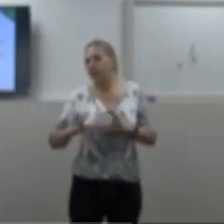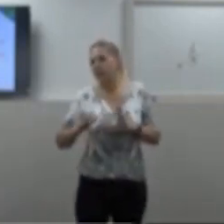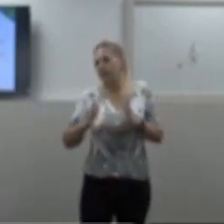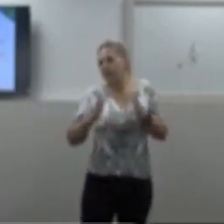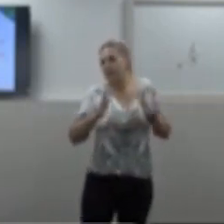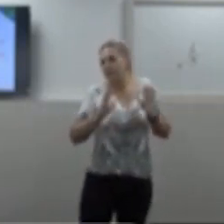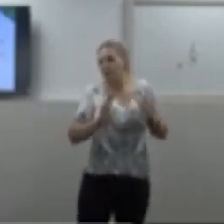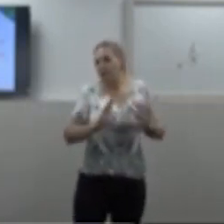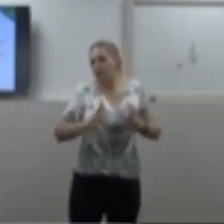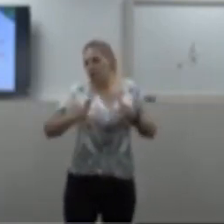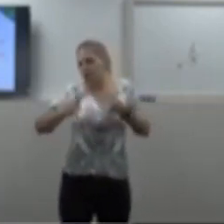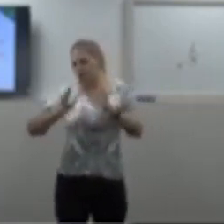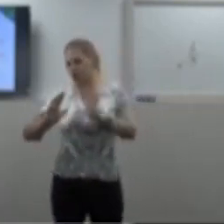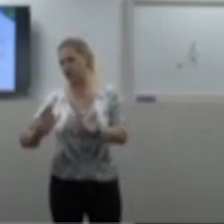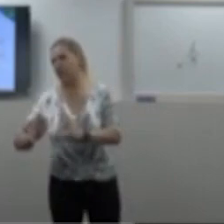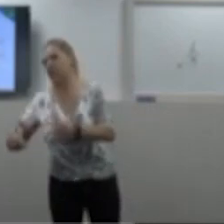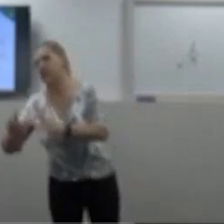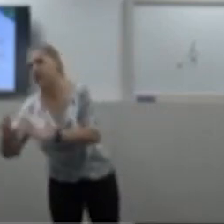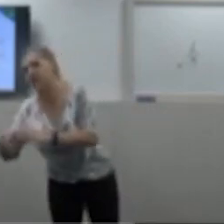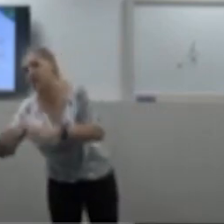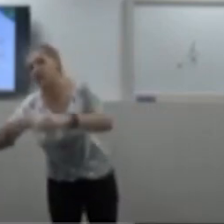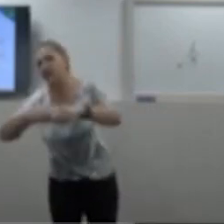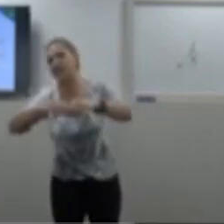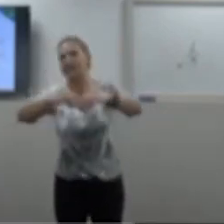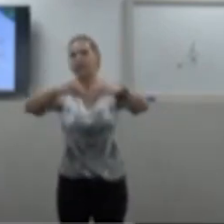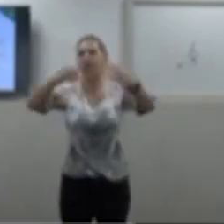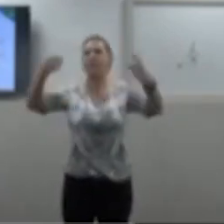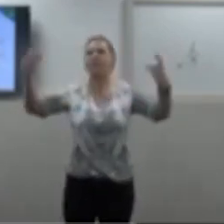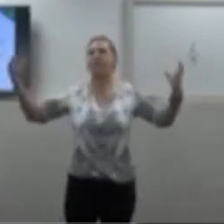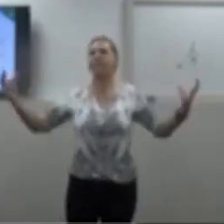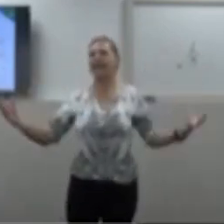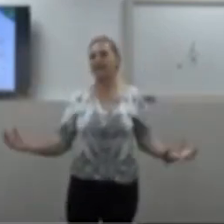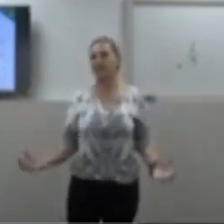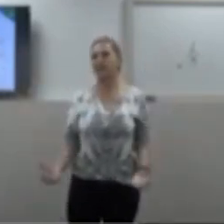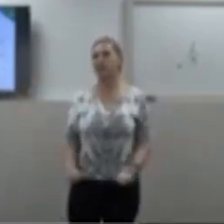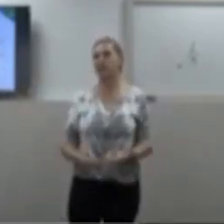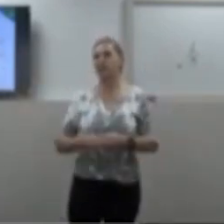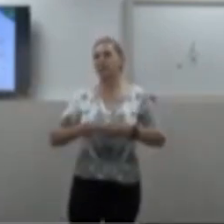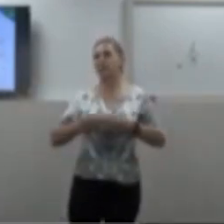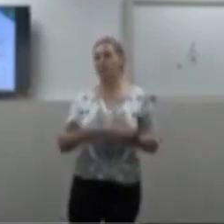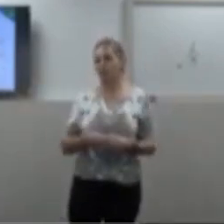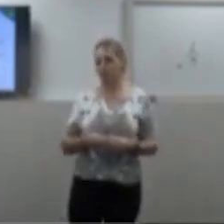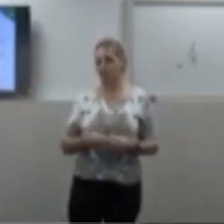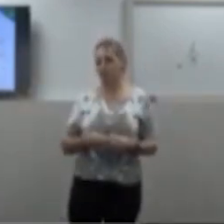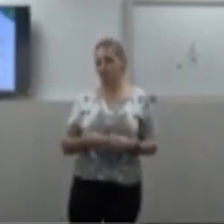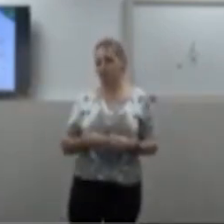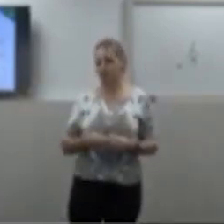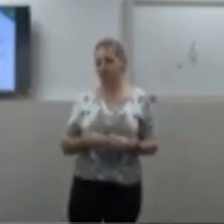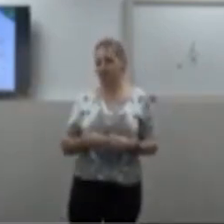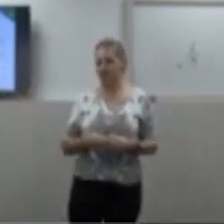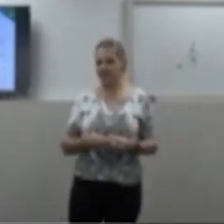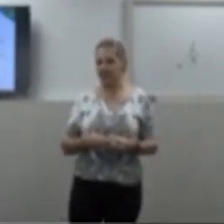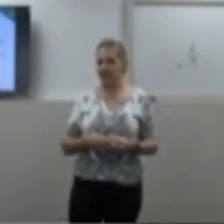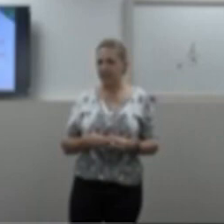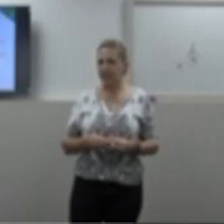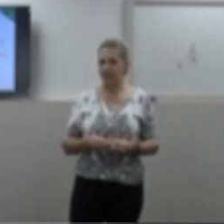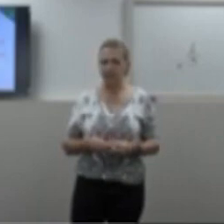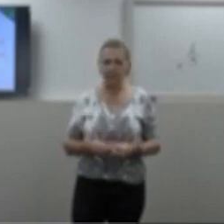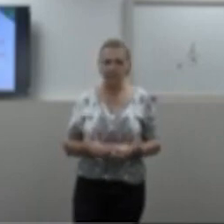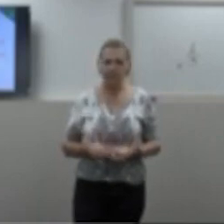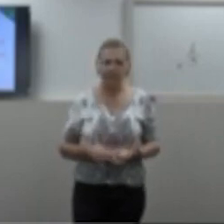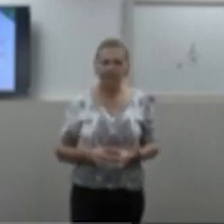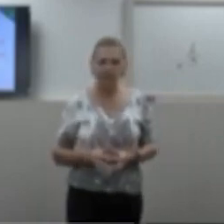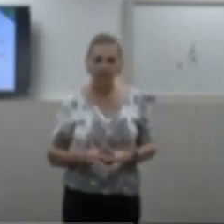é quando a gente tem muitos e a gente vai dar um nome para esse conjunto de muitos,